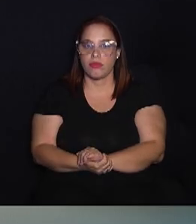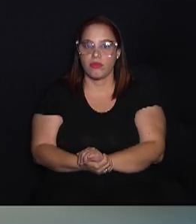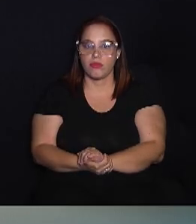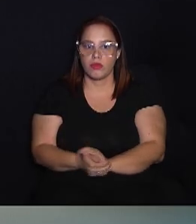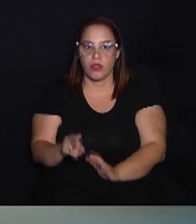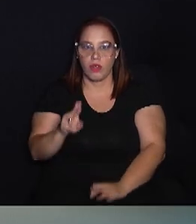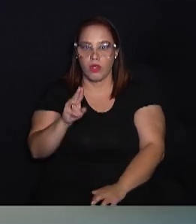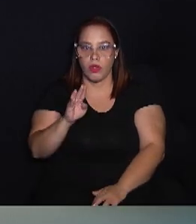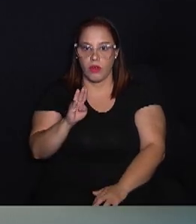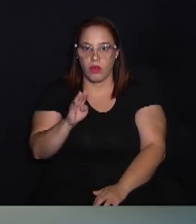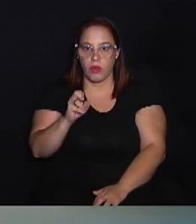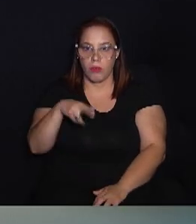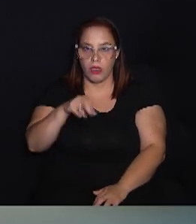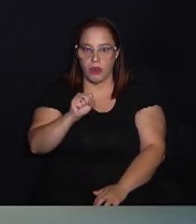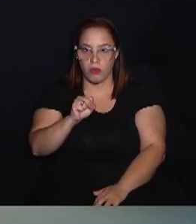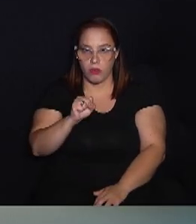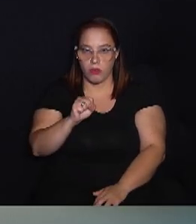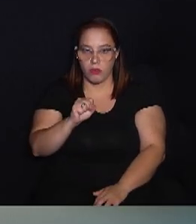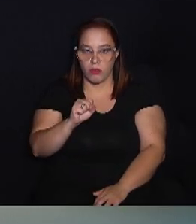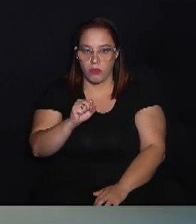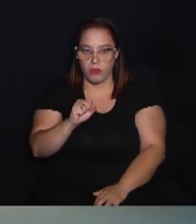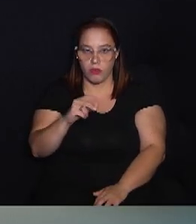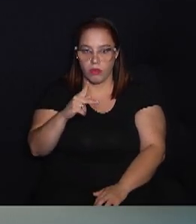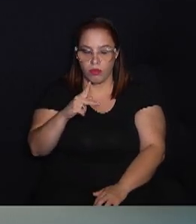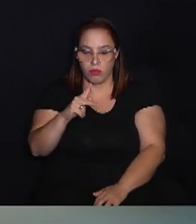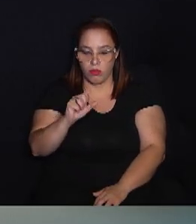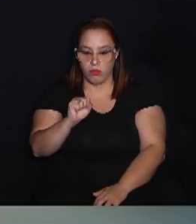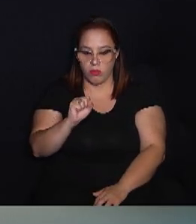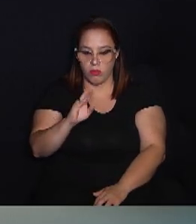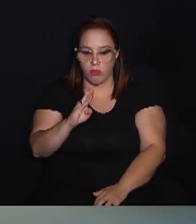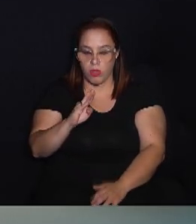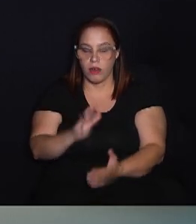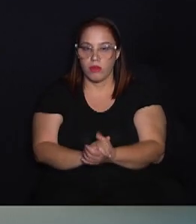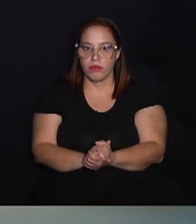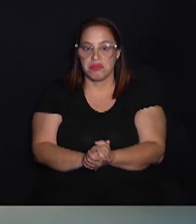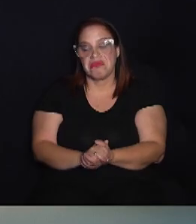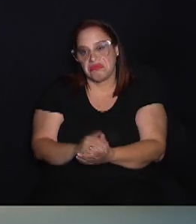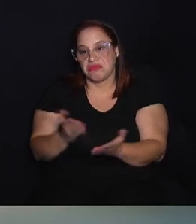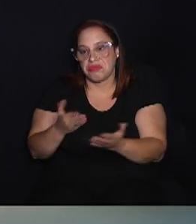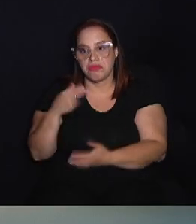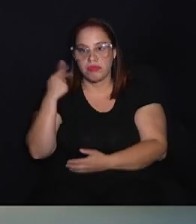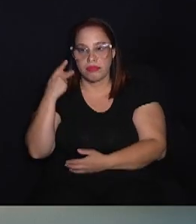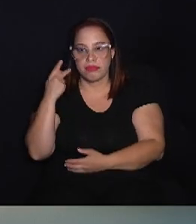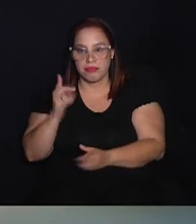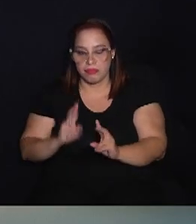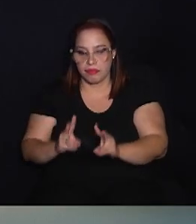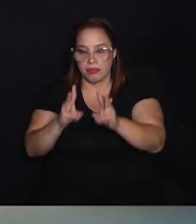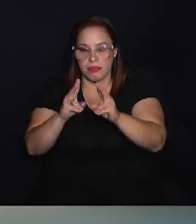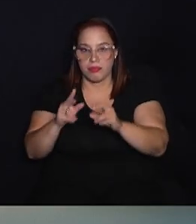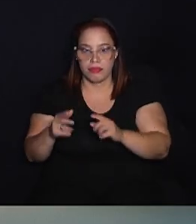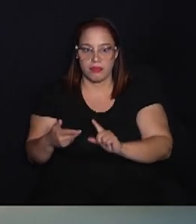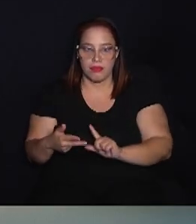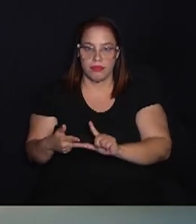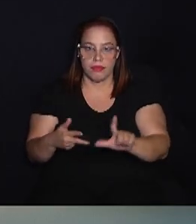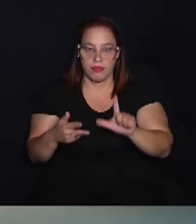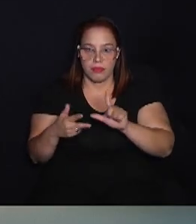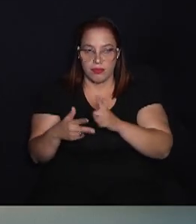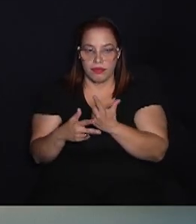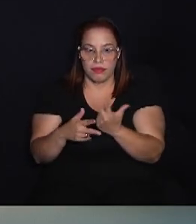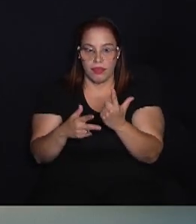então esta reeleição para mais um mandato no Legislativo. Permínio Monteiro, do PSB, é outro que conseguiu